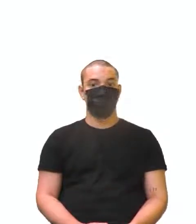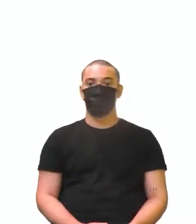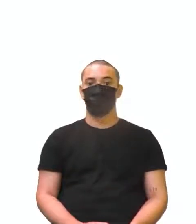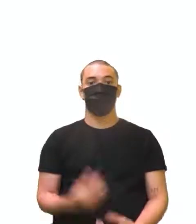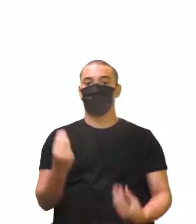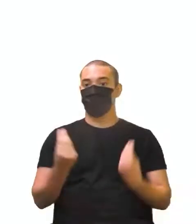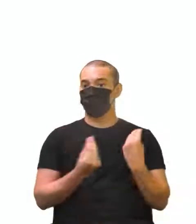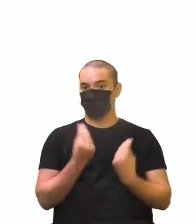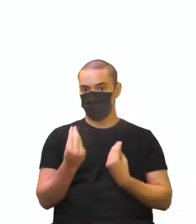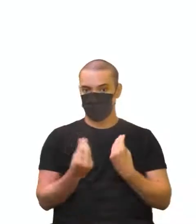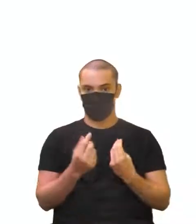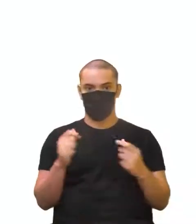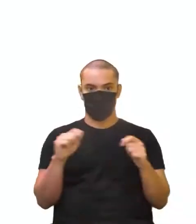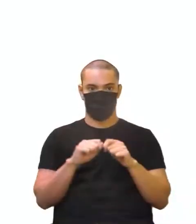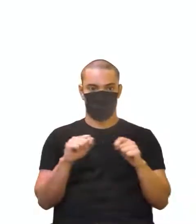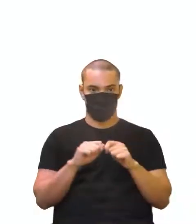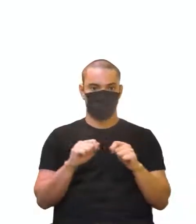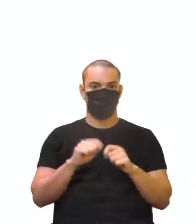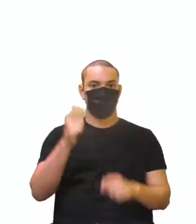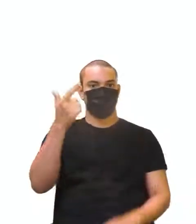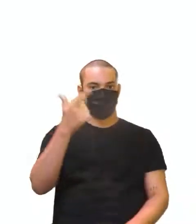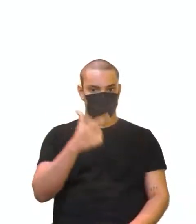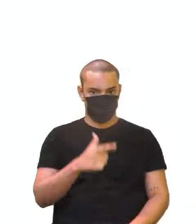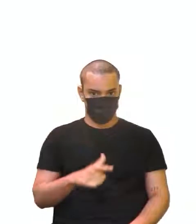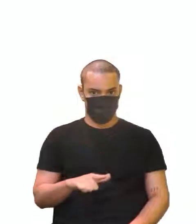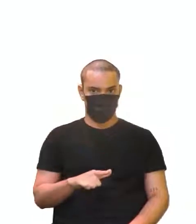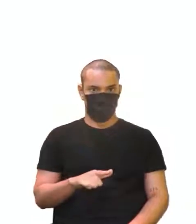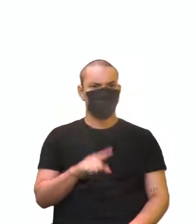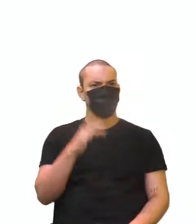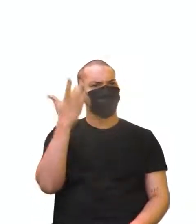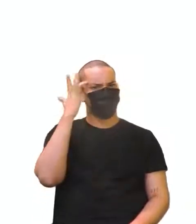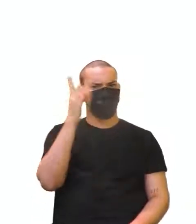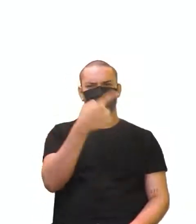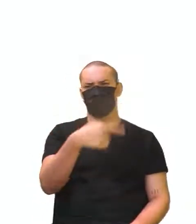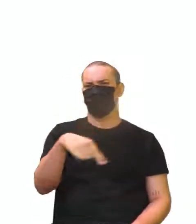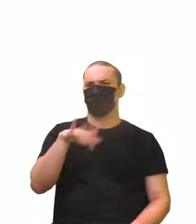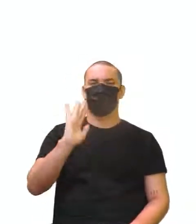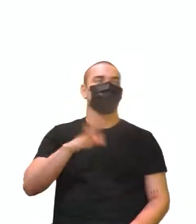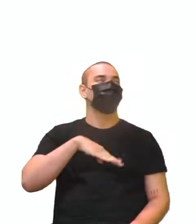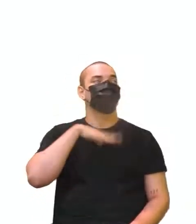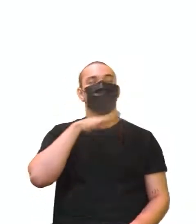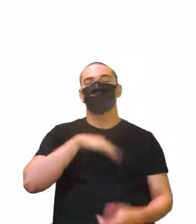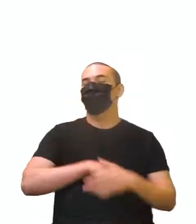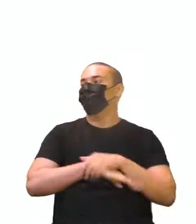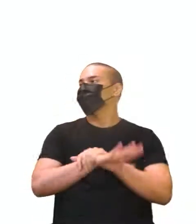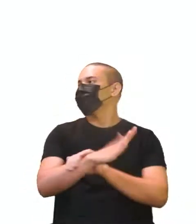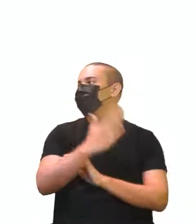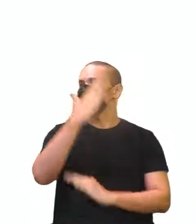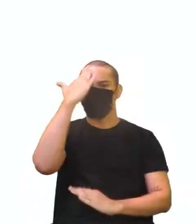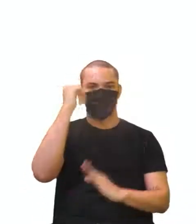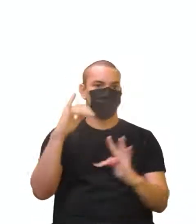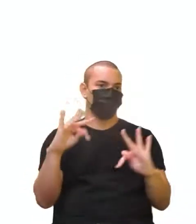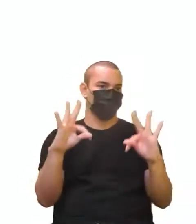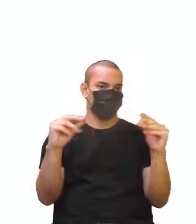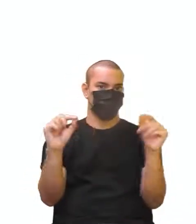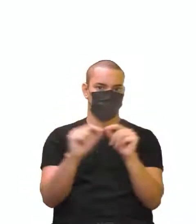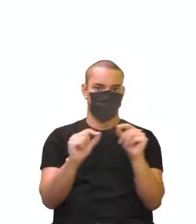lá. Aí faz o cruzamento novamente. A gente eu acho que vocês já estão maciços, né, nesses